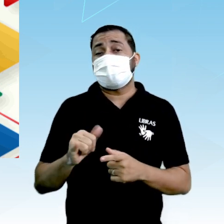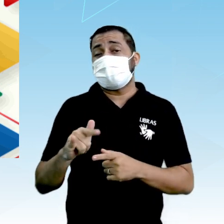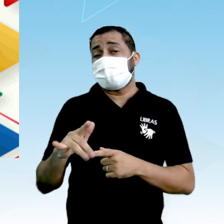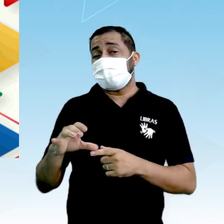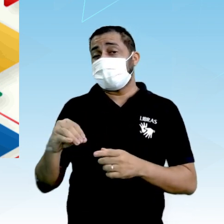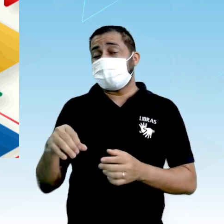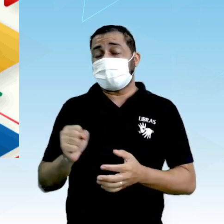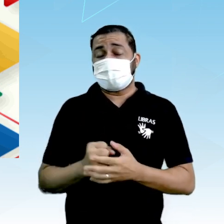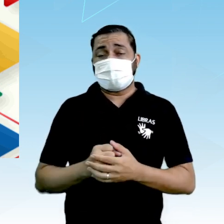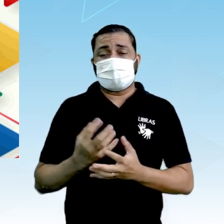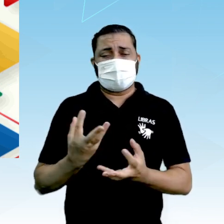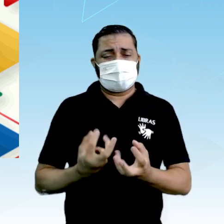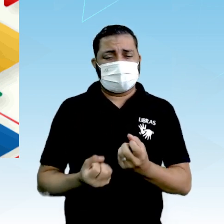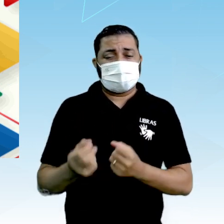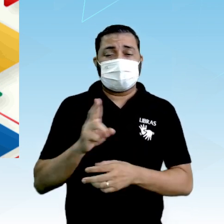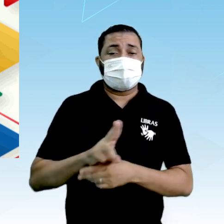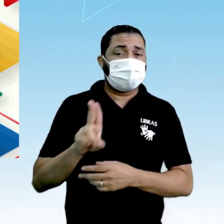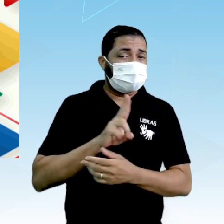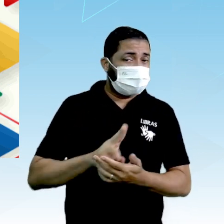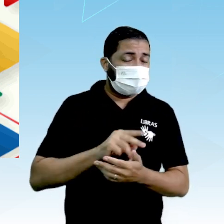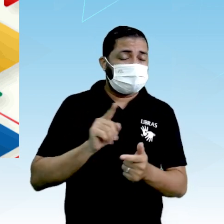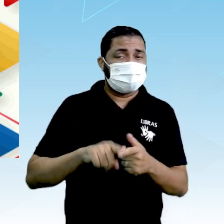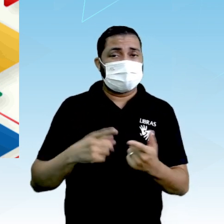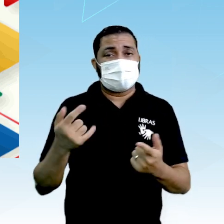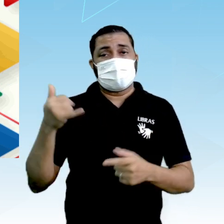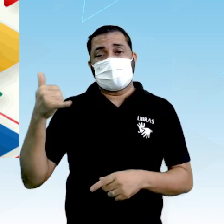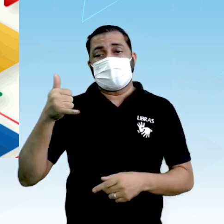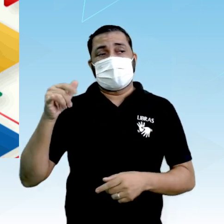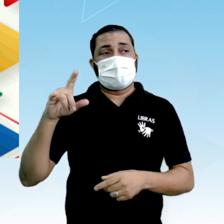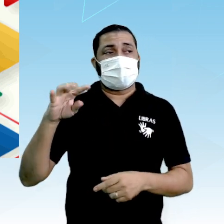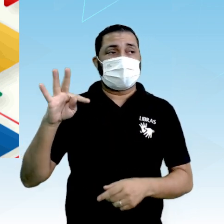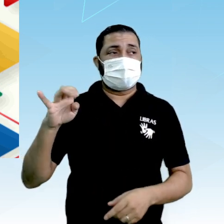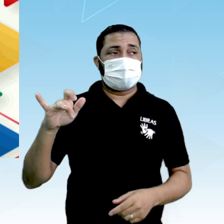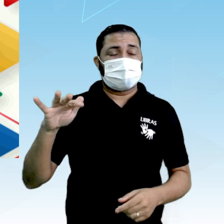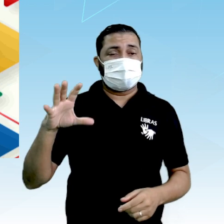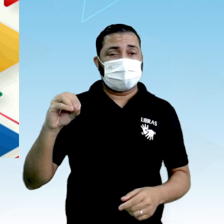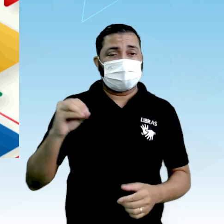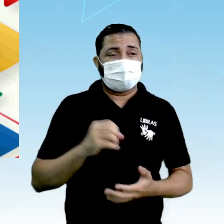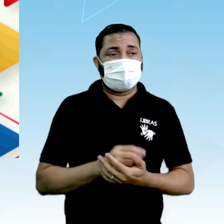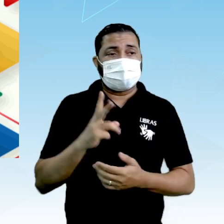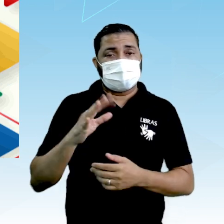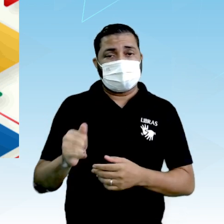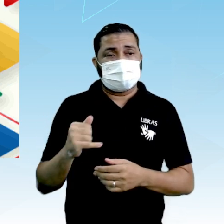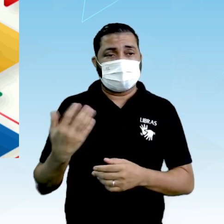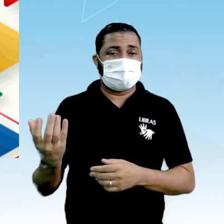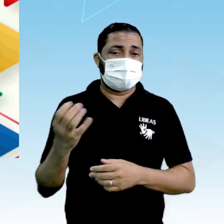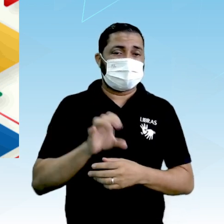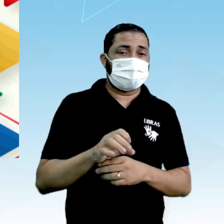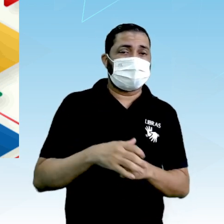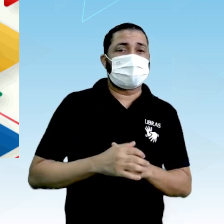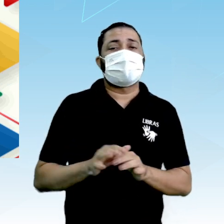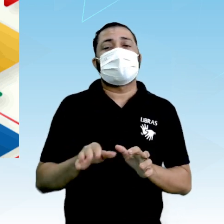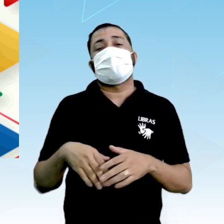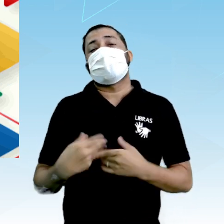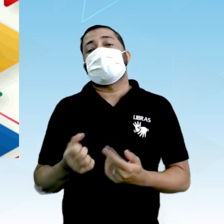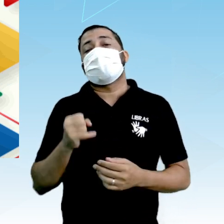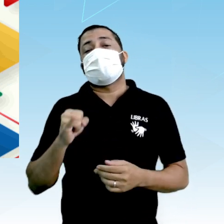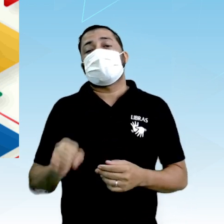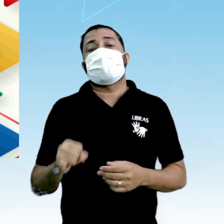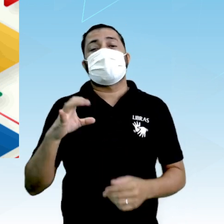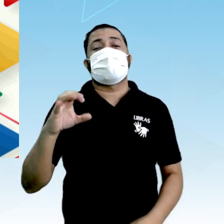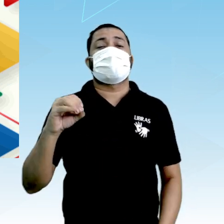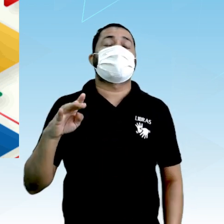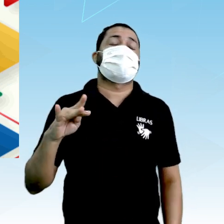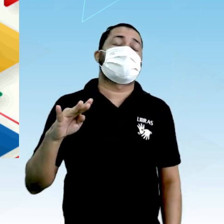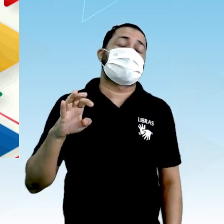da solução vão sendo consumidos, mas o eletrodo de cobre do ânodo vai repor esse cobre. Se o cobre